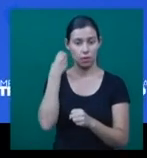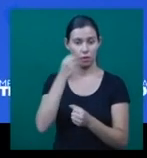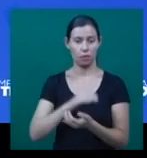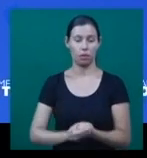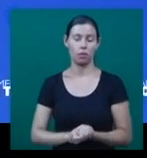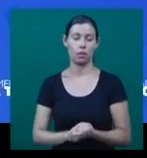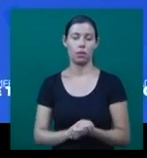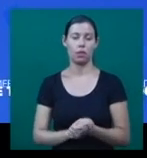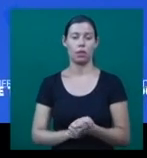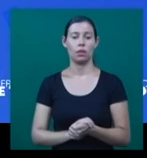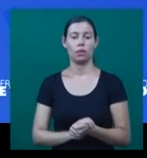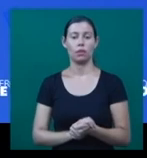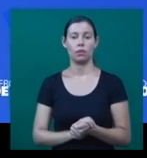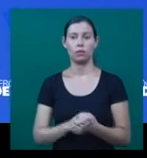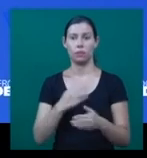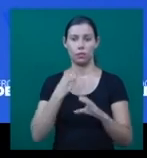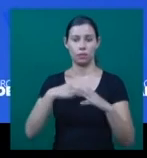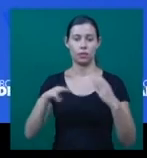Contato